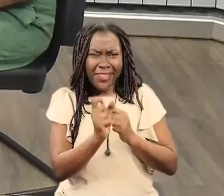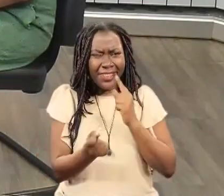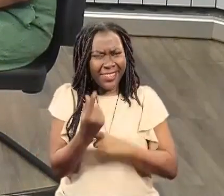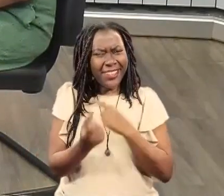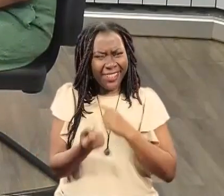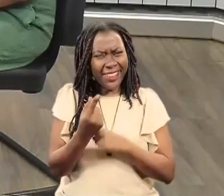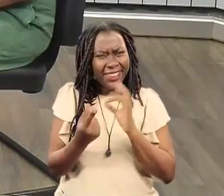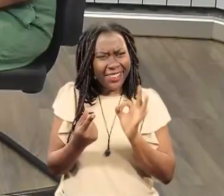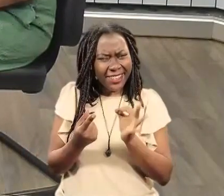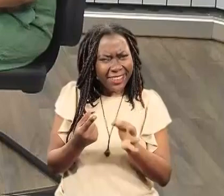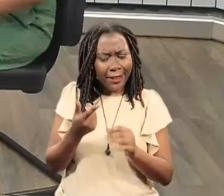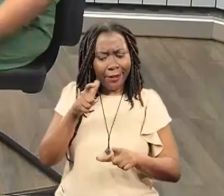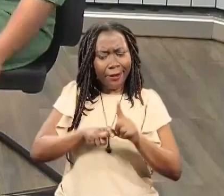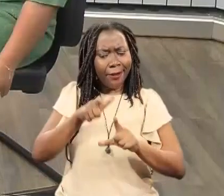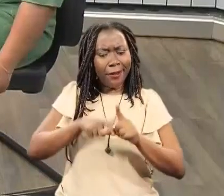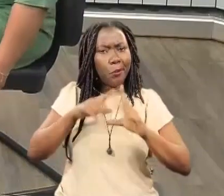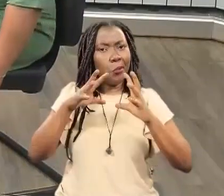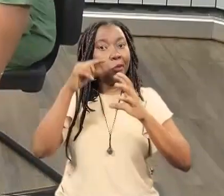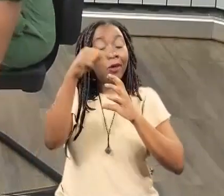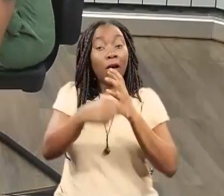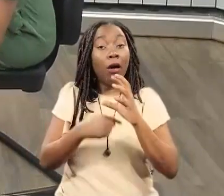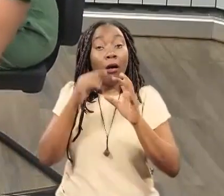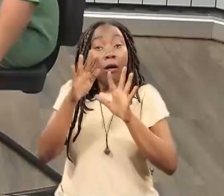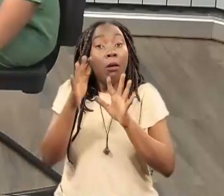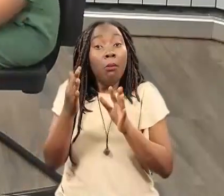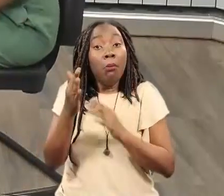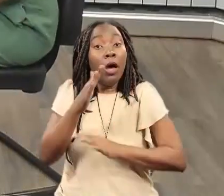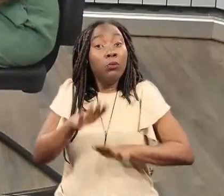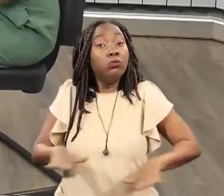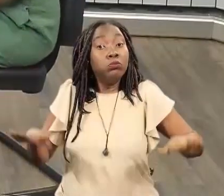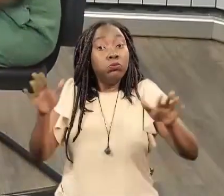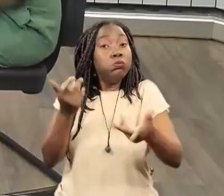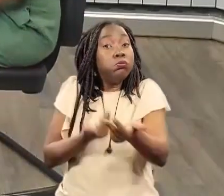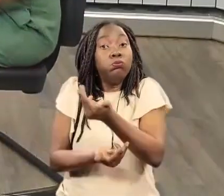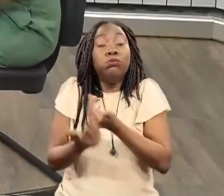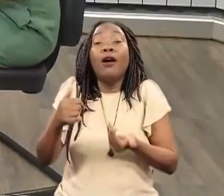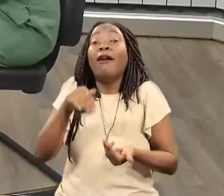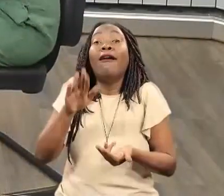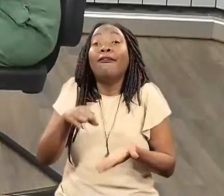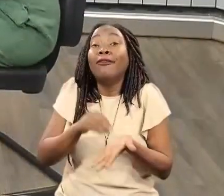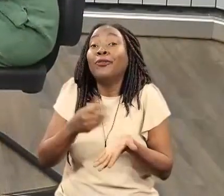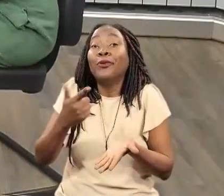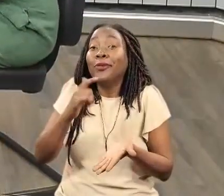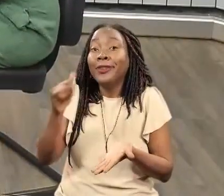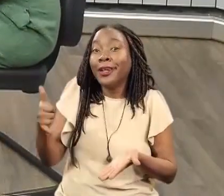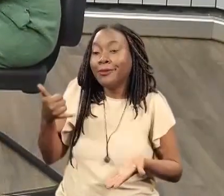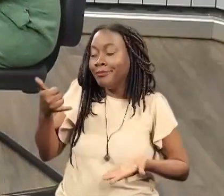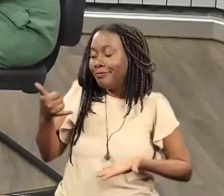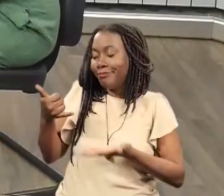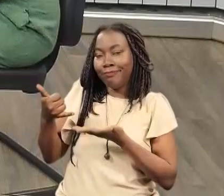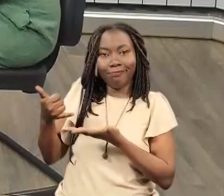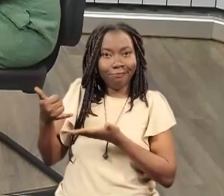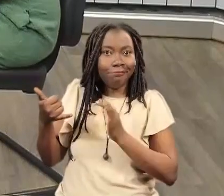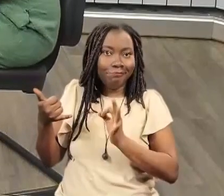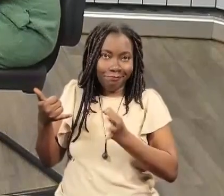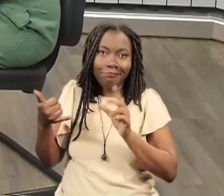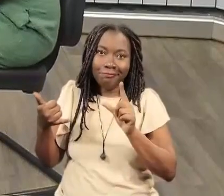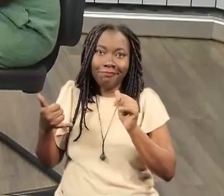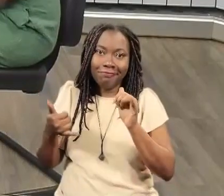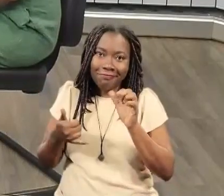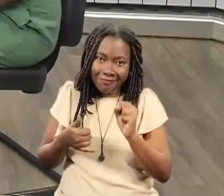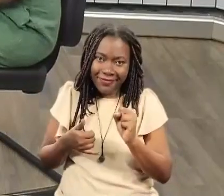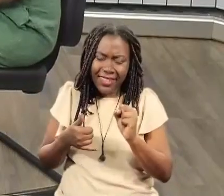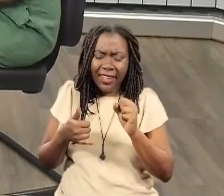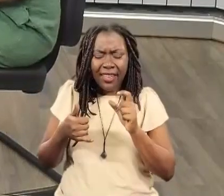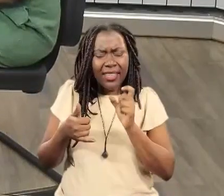né? Falar uma dependência mundial, mas todo mundo tem. Quem é que não tem um aparelho de celular, né, Laís? Isso aí,